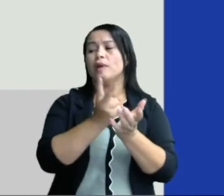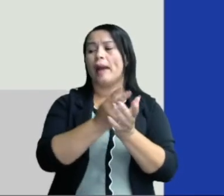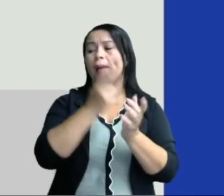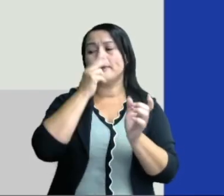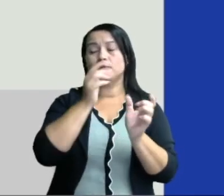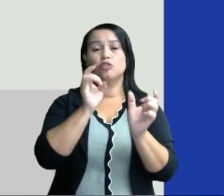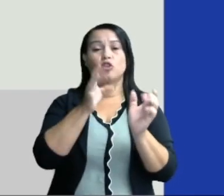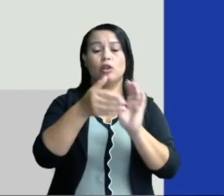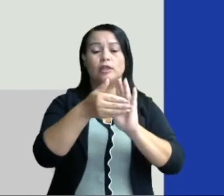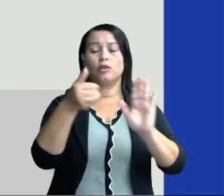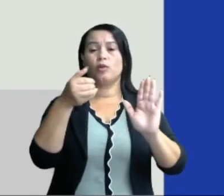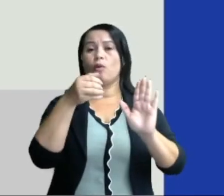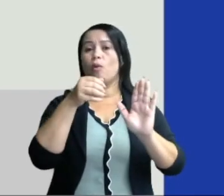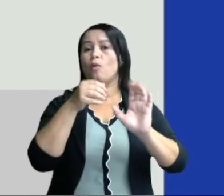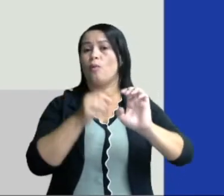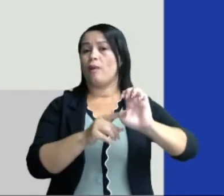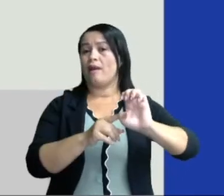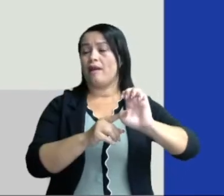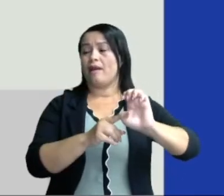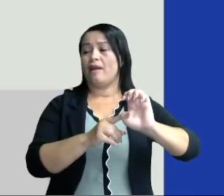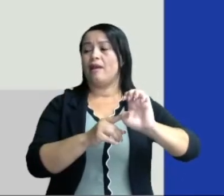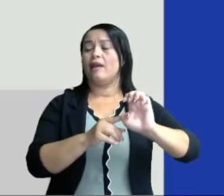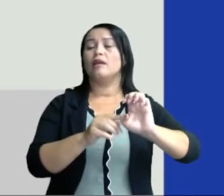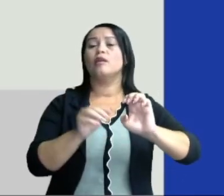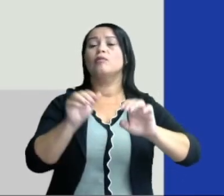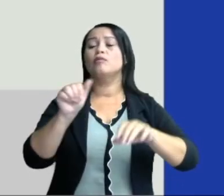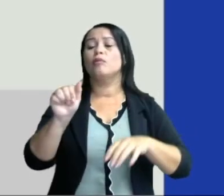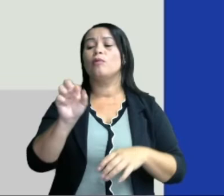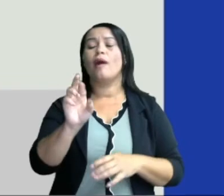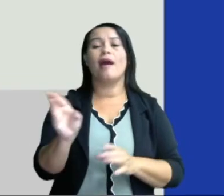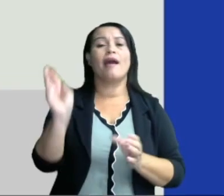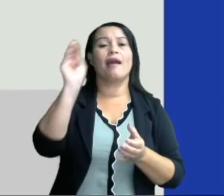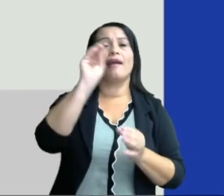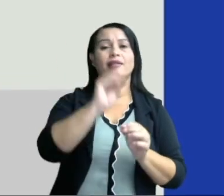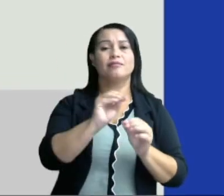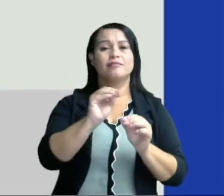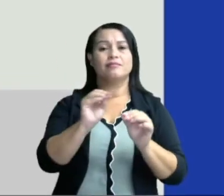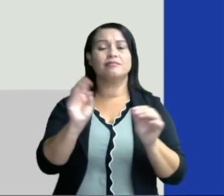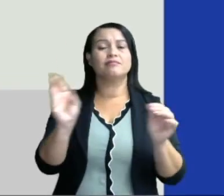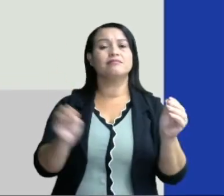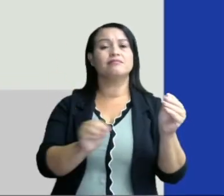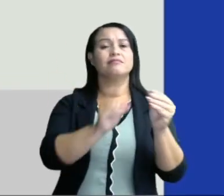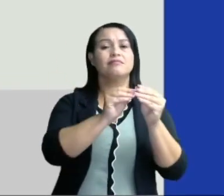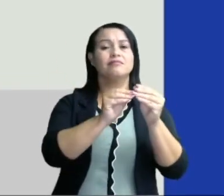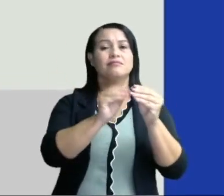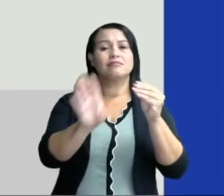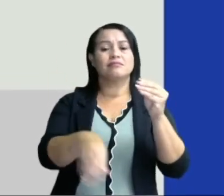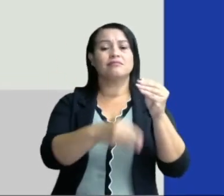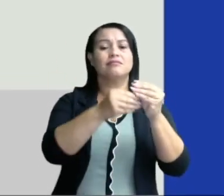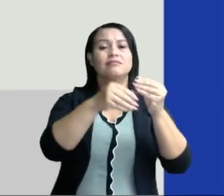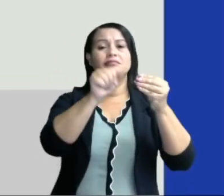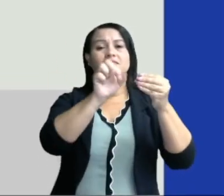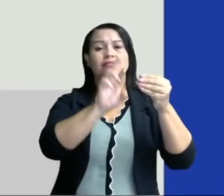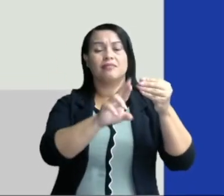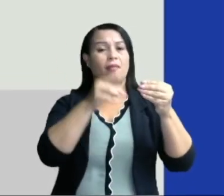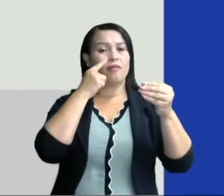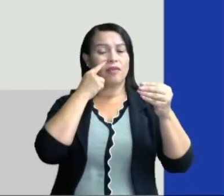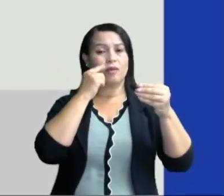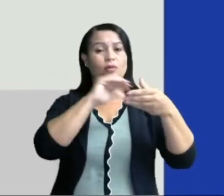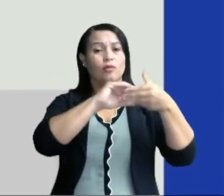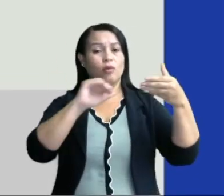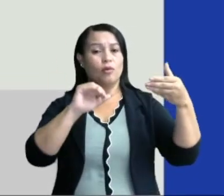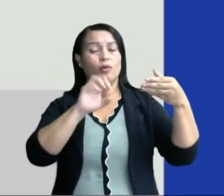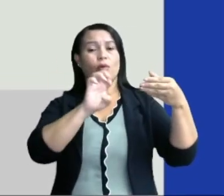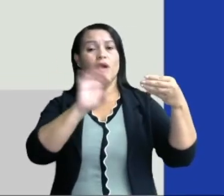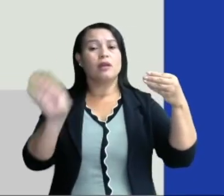mesma coisa, eu só tirei a letra E acrescentei a R. Por isso não existe isar, porque eu não acrescentei